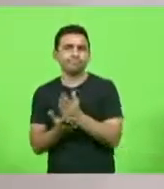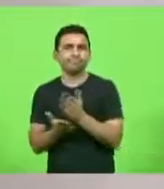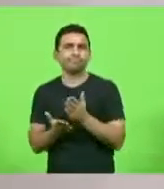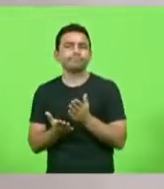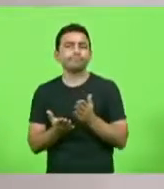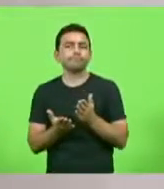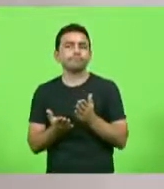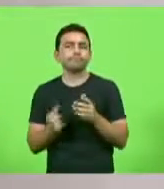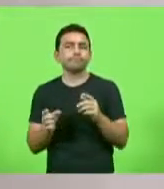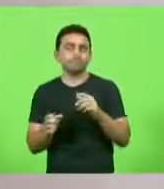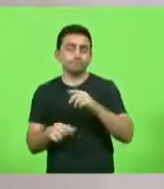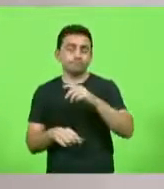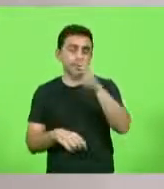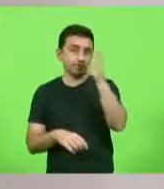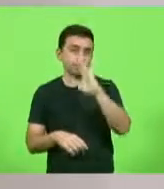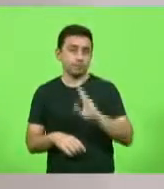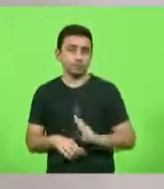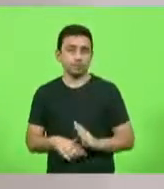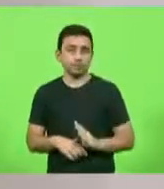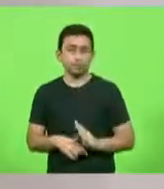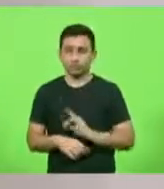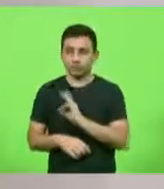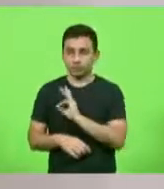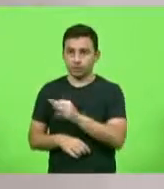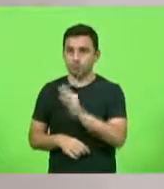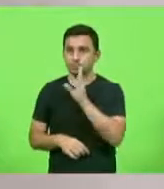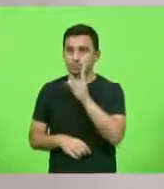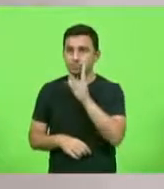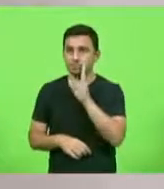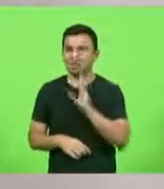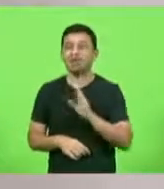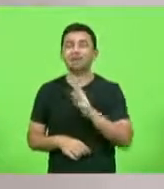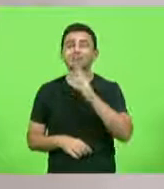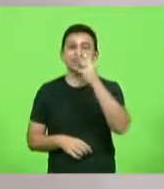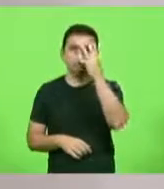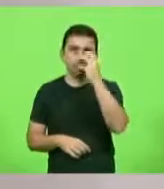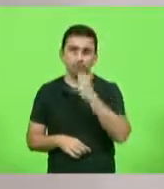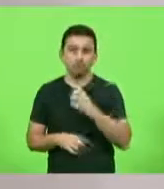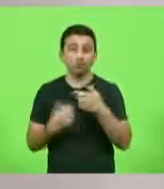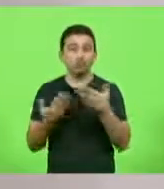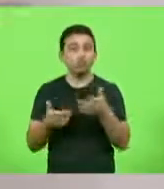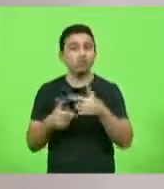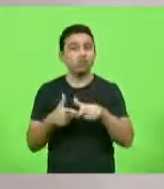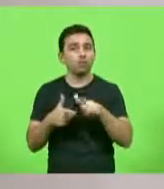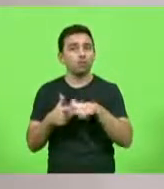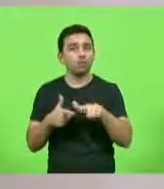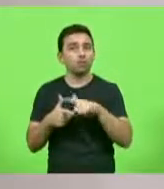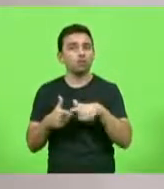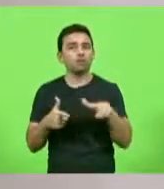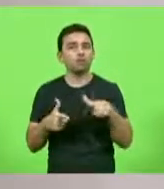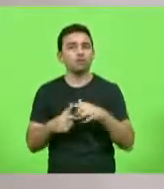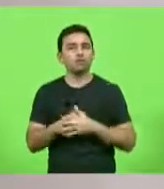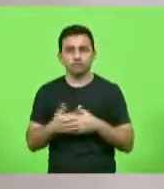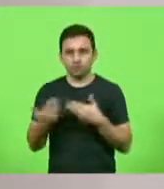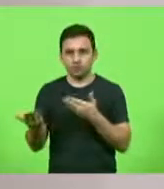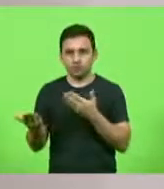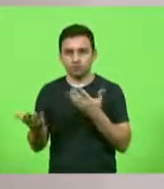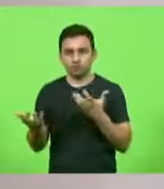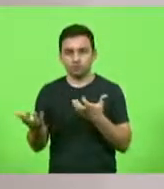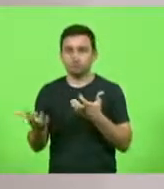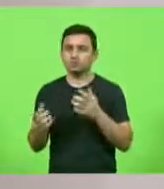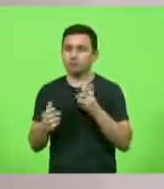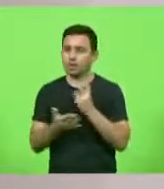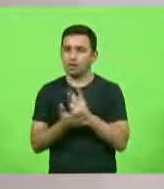o nosso país, deputado Berlando. É muito séria essa situação. Vossa Excelência, que